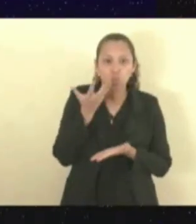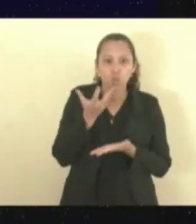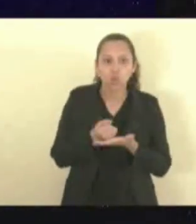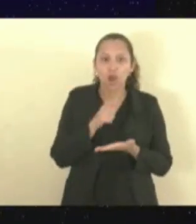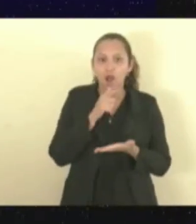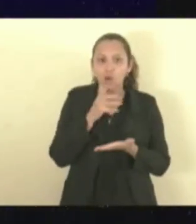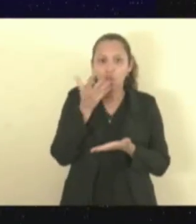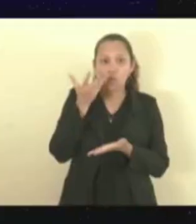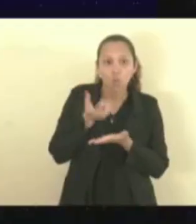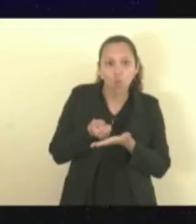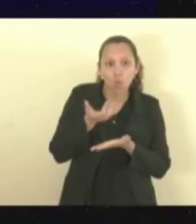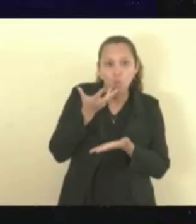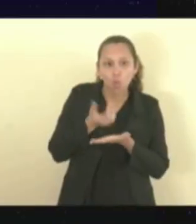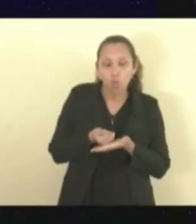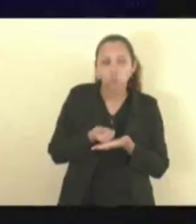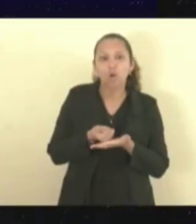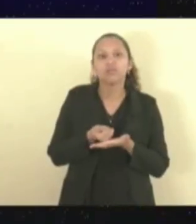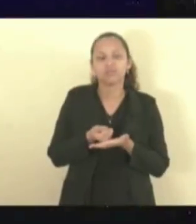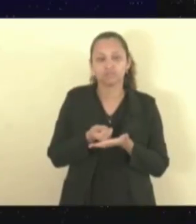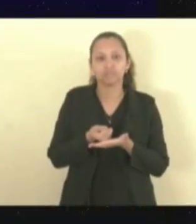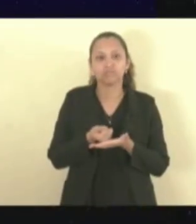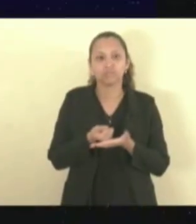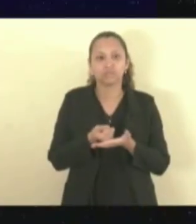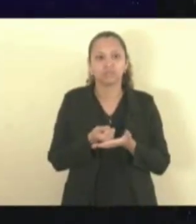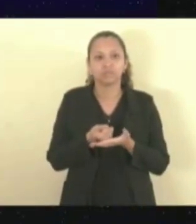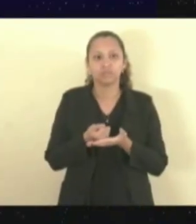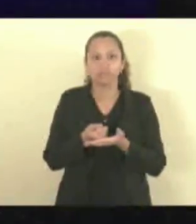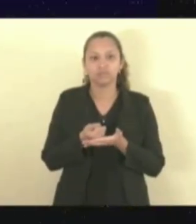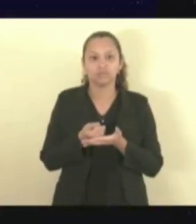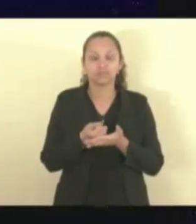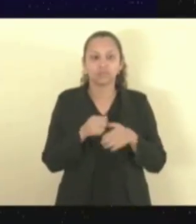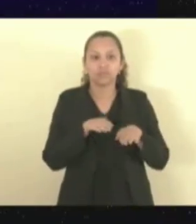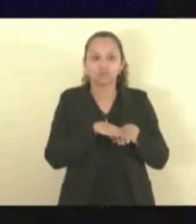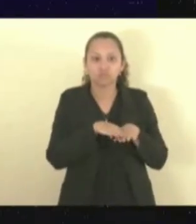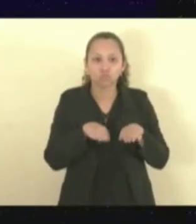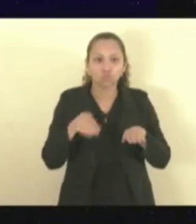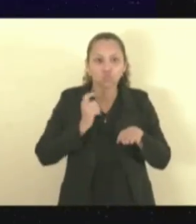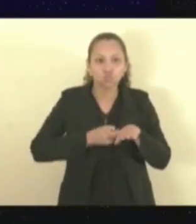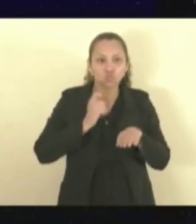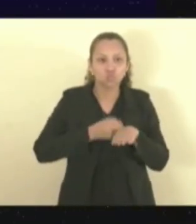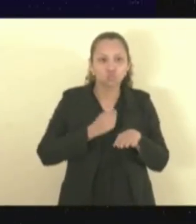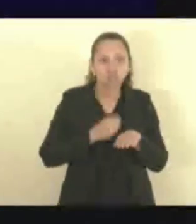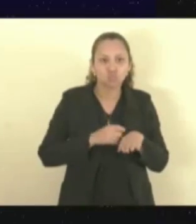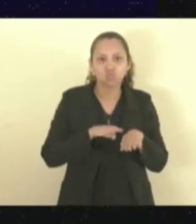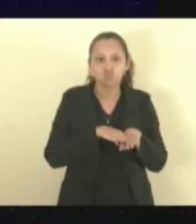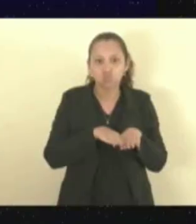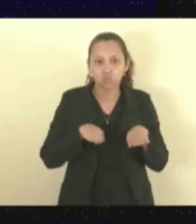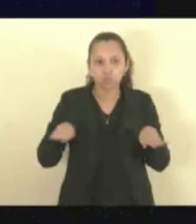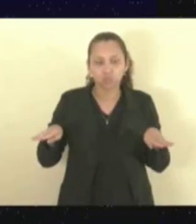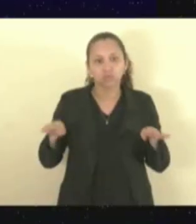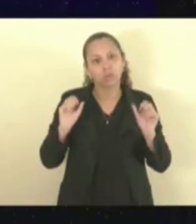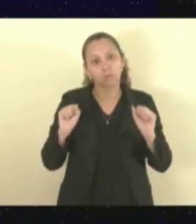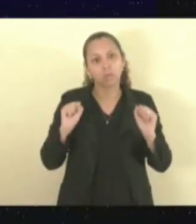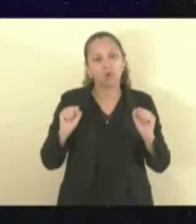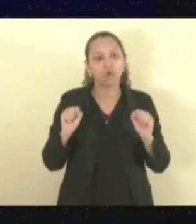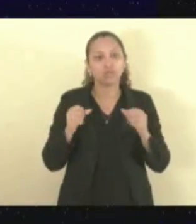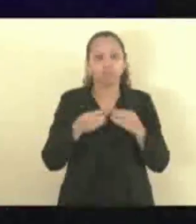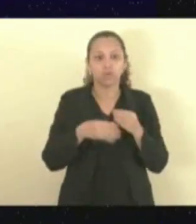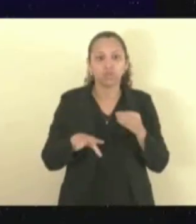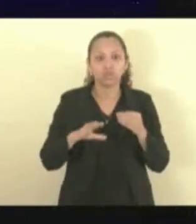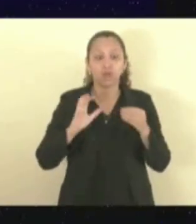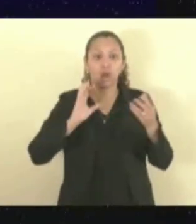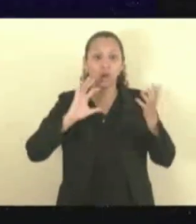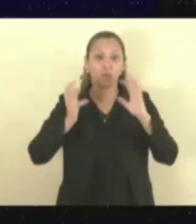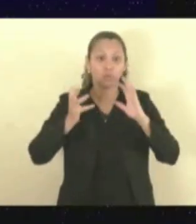pela construção de estacionamentos com impermeabilização do solo, o que por sua vez também pode alterar a condição no microclima local